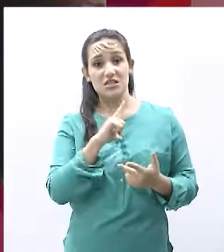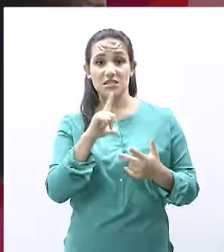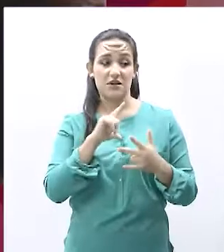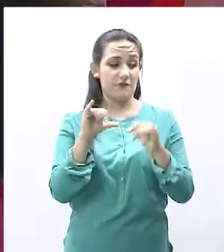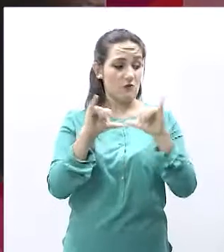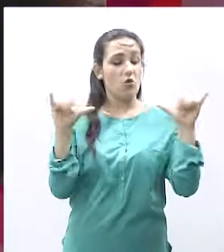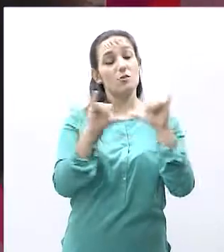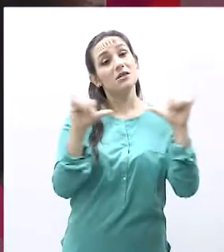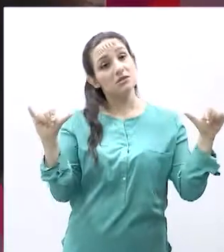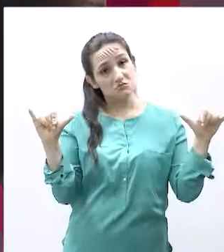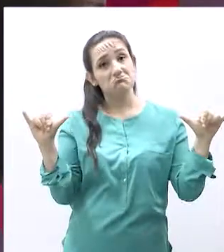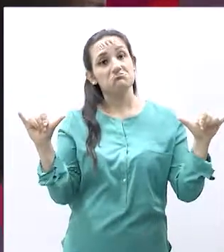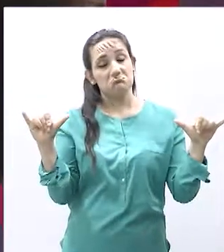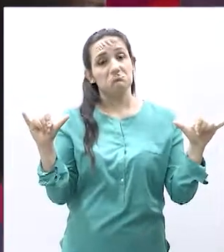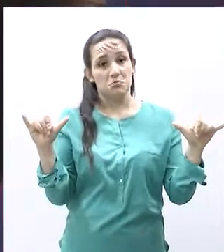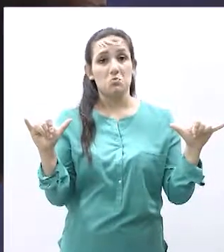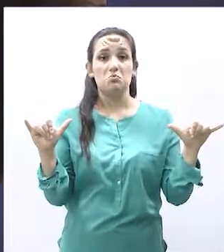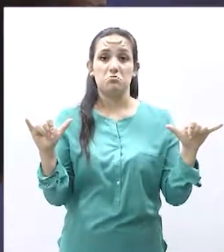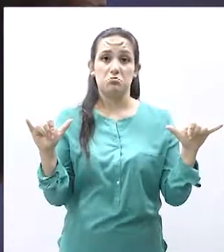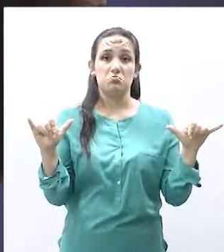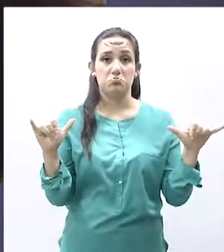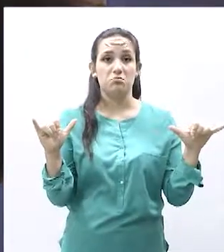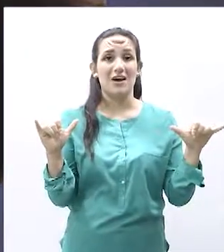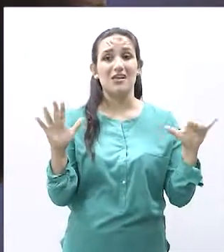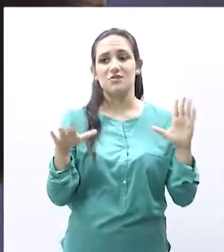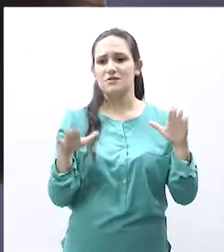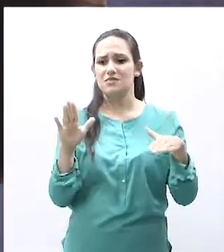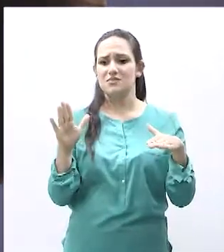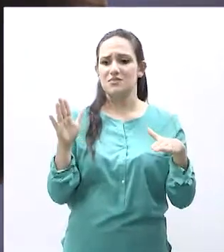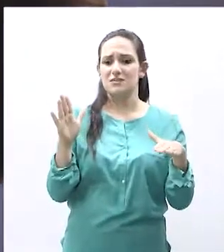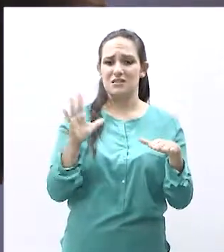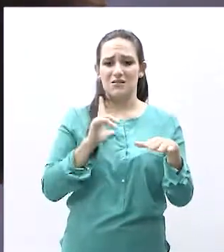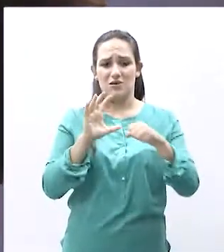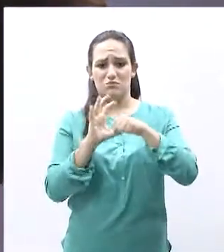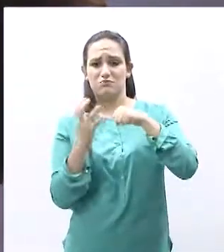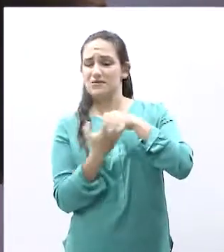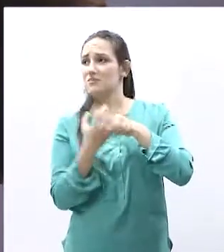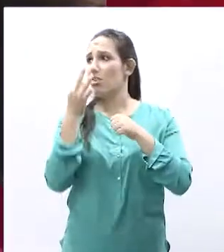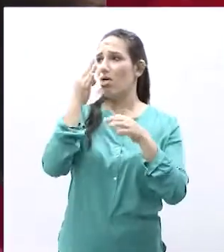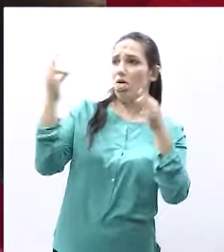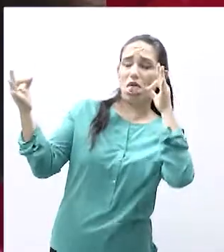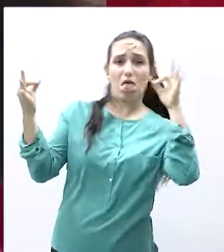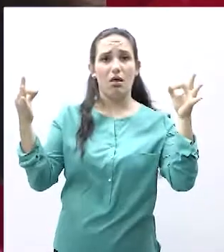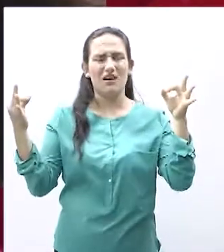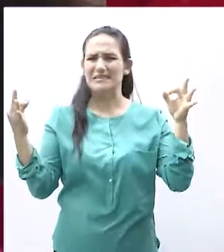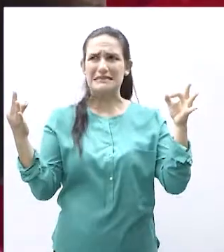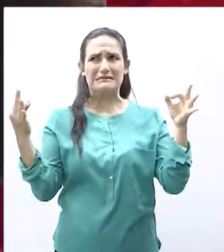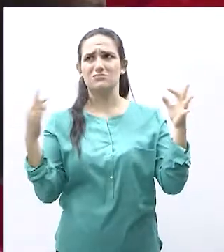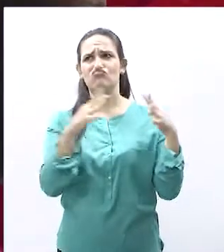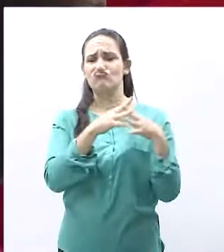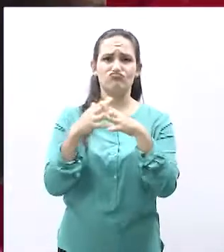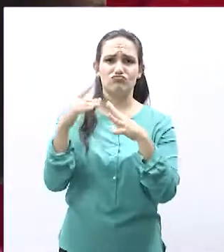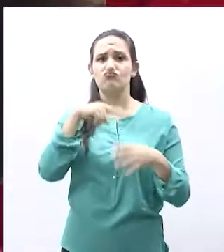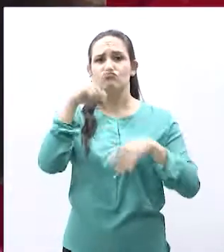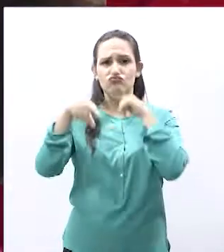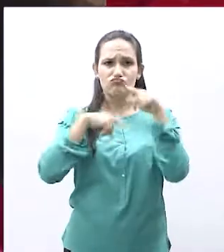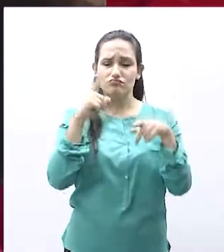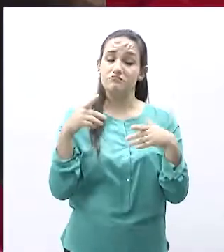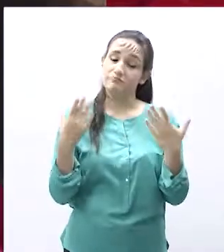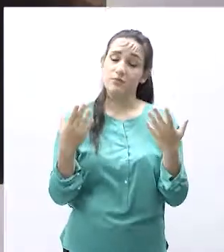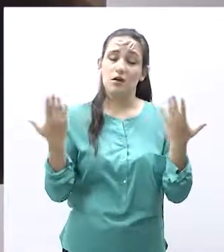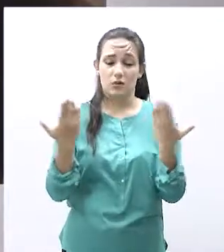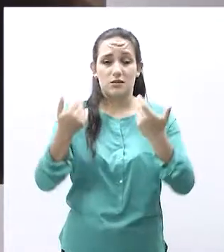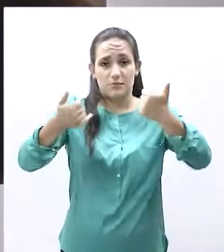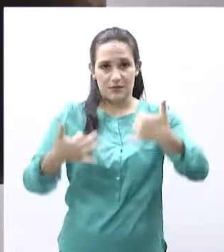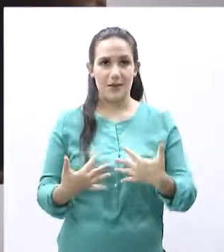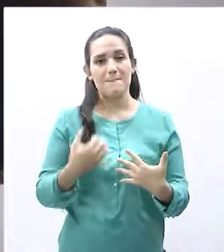aí gerada pela pandemia tenha desviado um pouco o foco das nossas atenções. Seja muito bem-vinda, doutora Priscila,